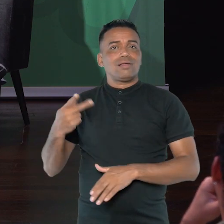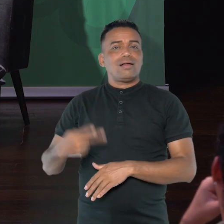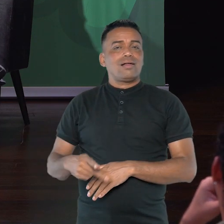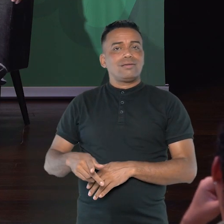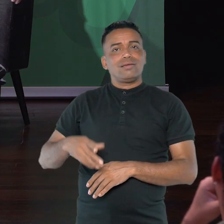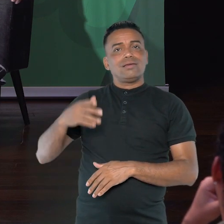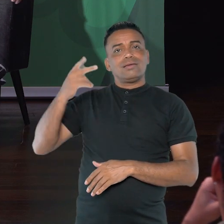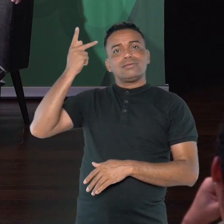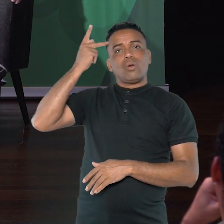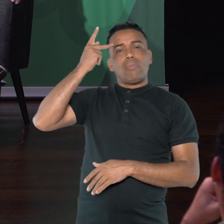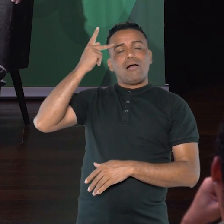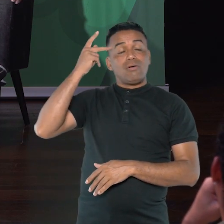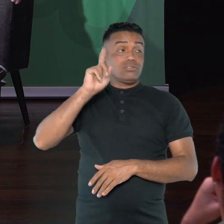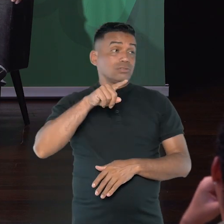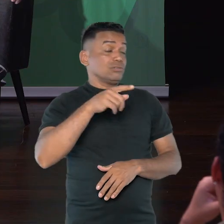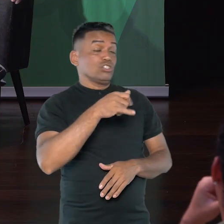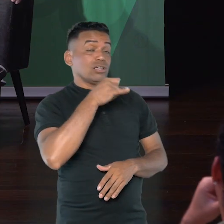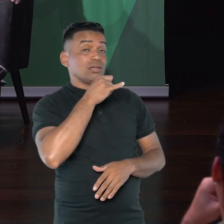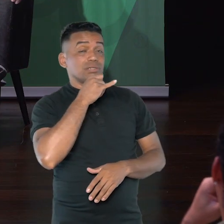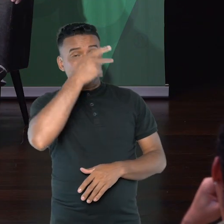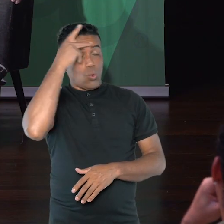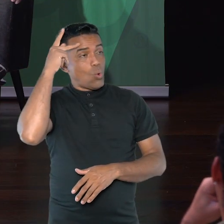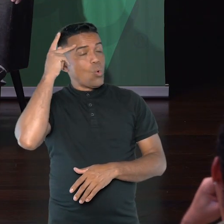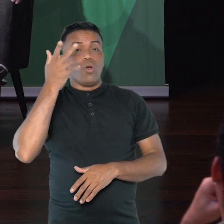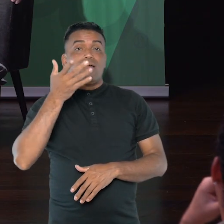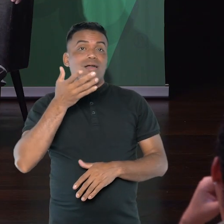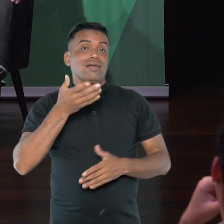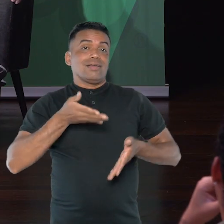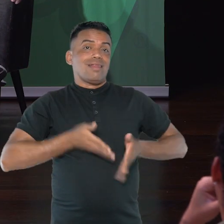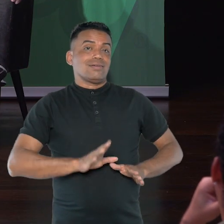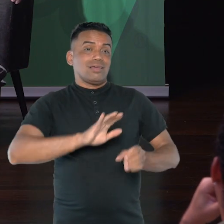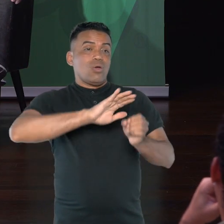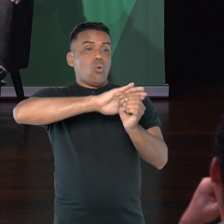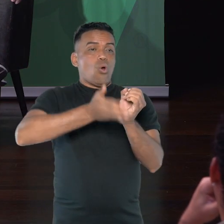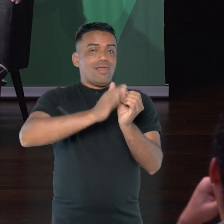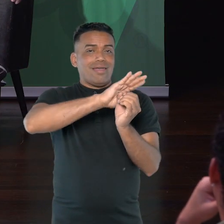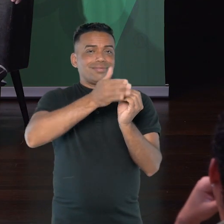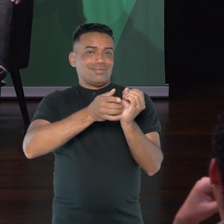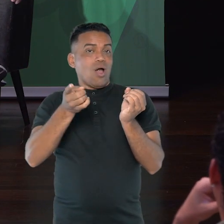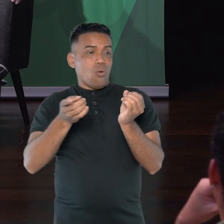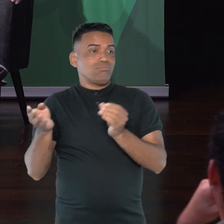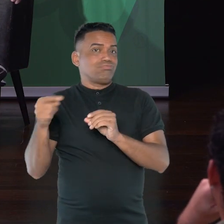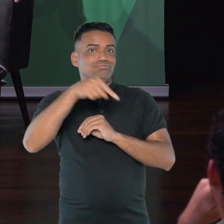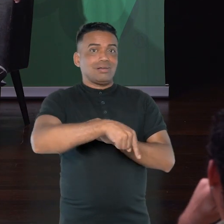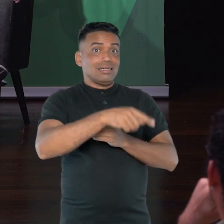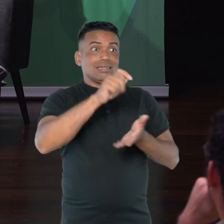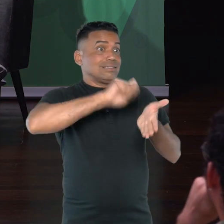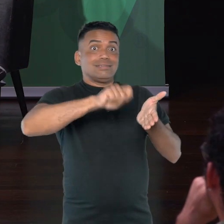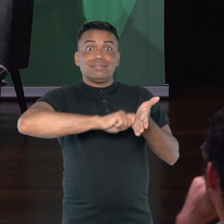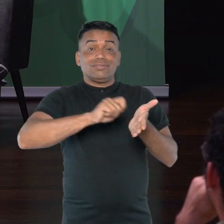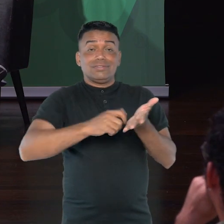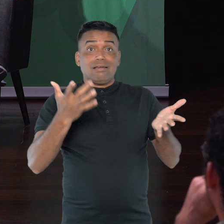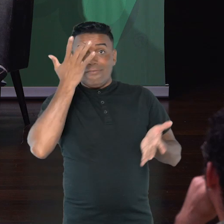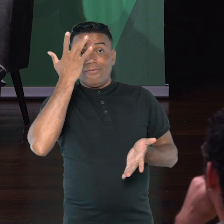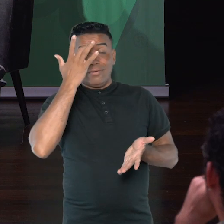você descobriu até que tinha um autor de origem oriental que escrevia 100 livros no ano, uma coisa assim, né? Impressionante. Mas, e é verdade, não tem